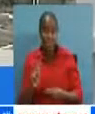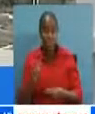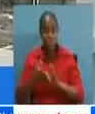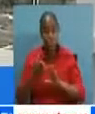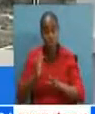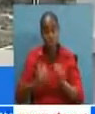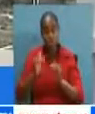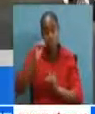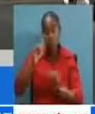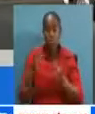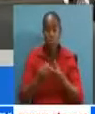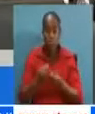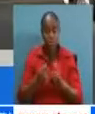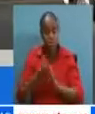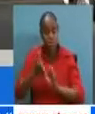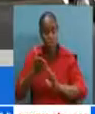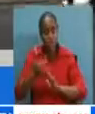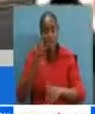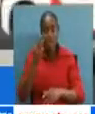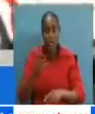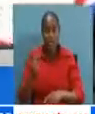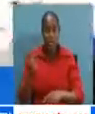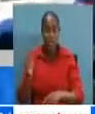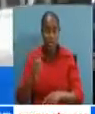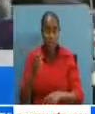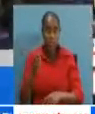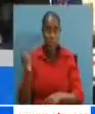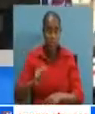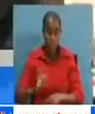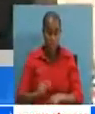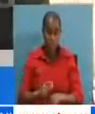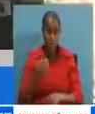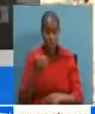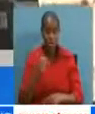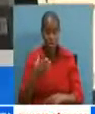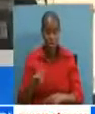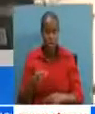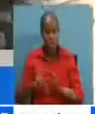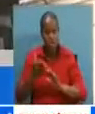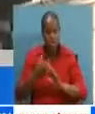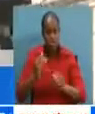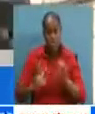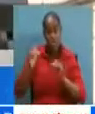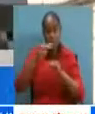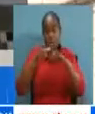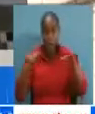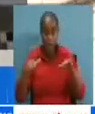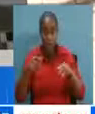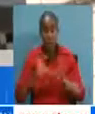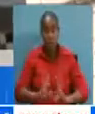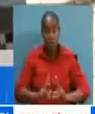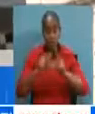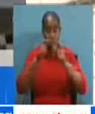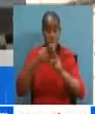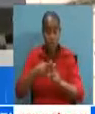acelerar no terceiro trimestre de 2010 a nova esse crescimento se situou acima da média da série evolui positivamente